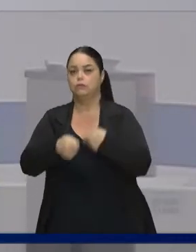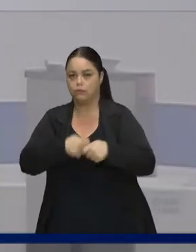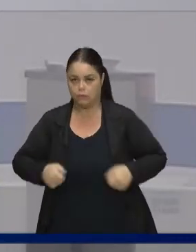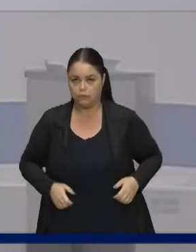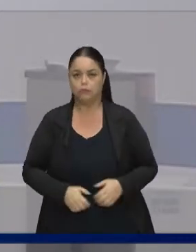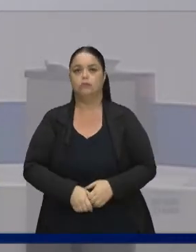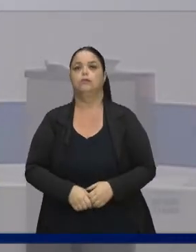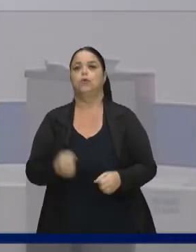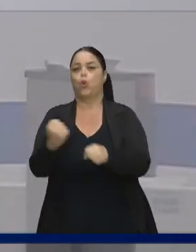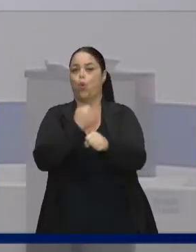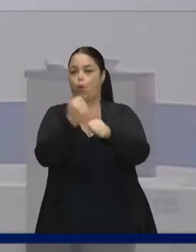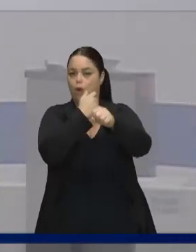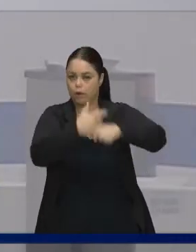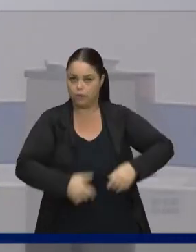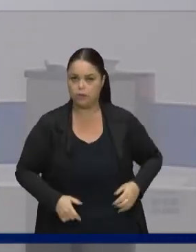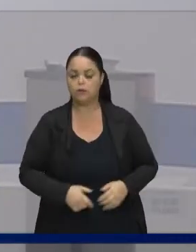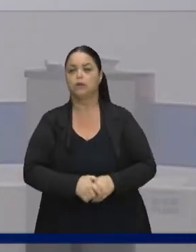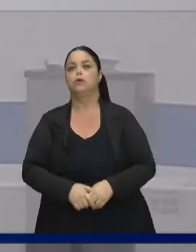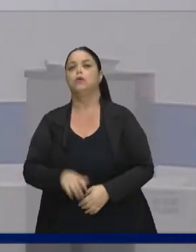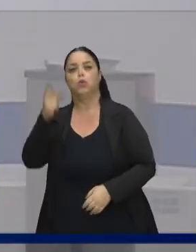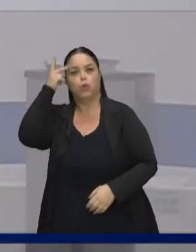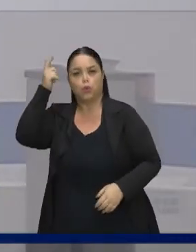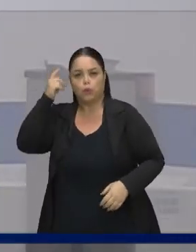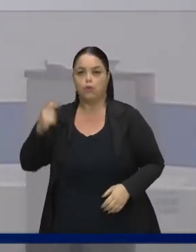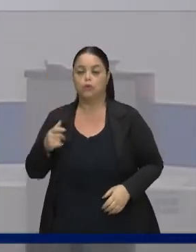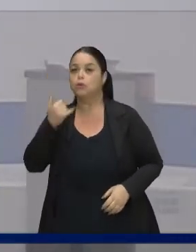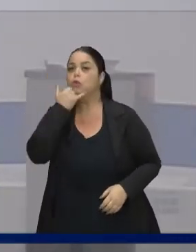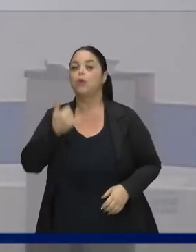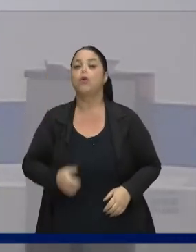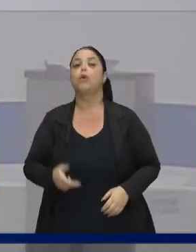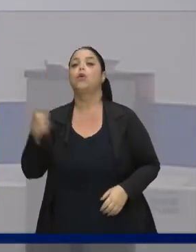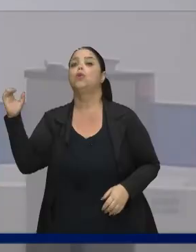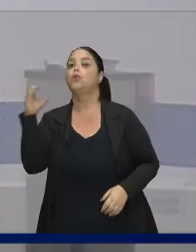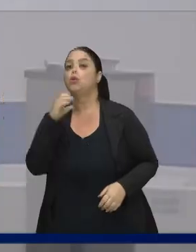e Obras. O rito é urgente.